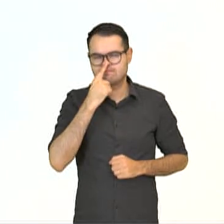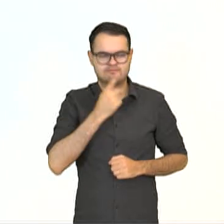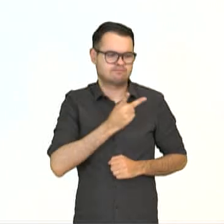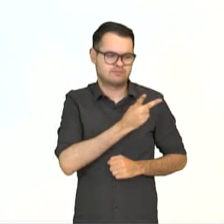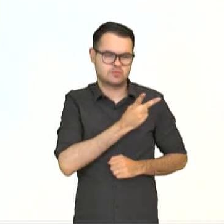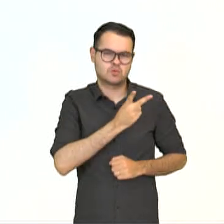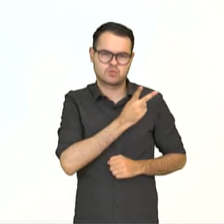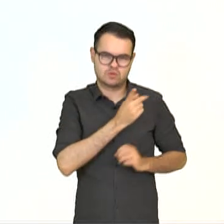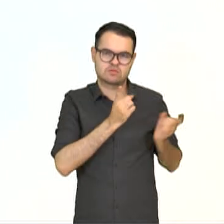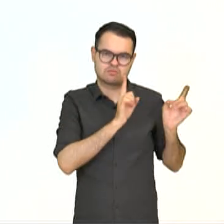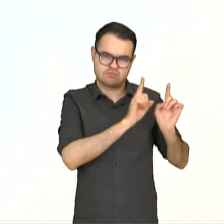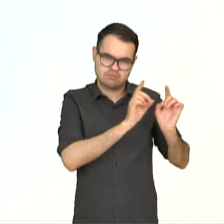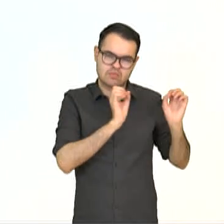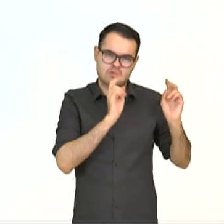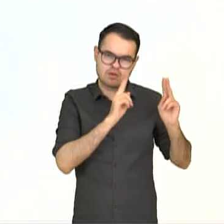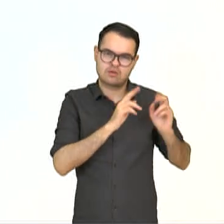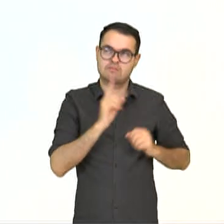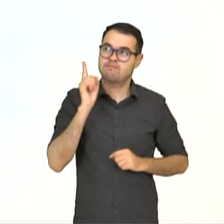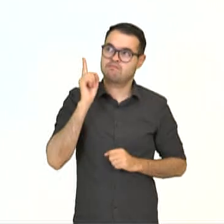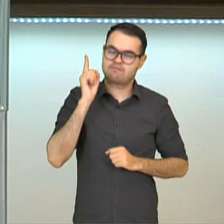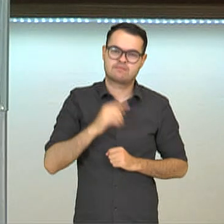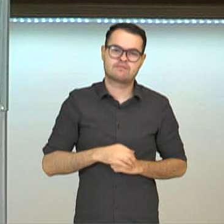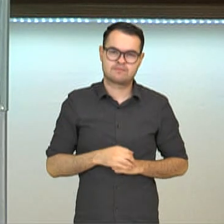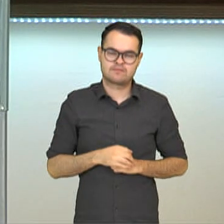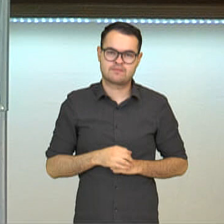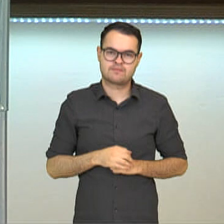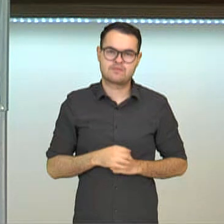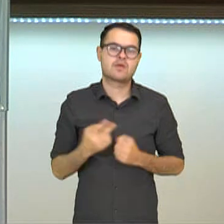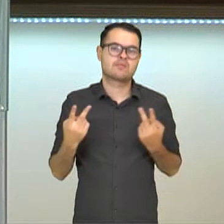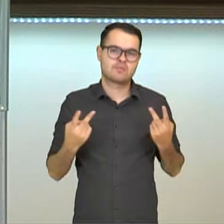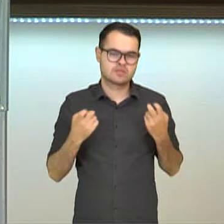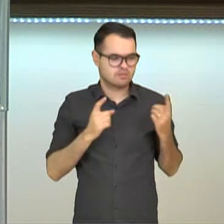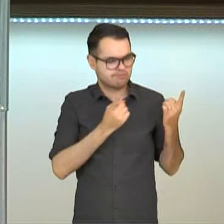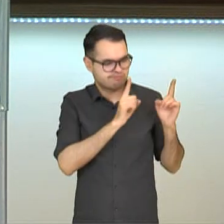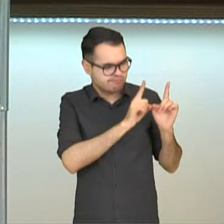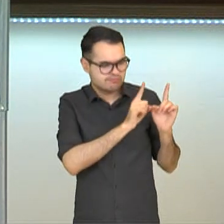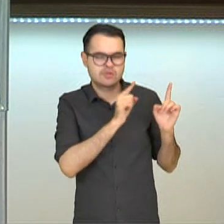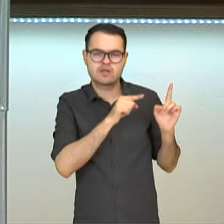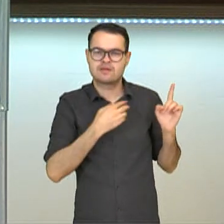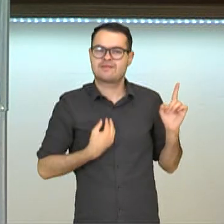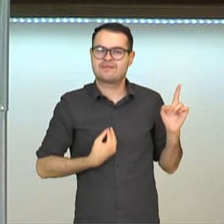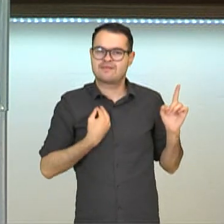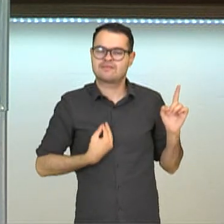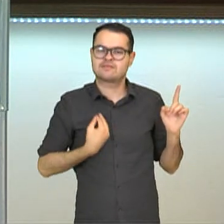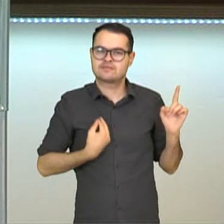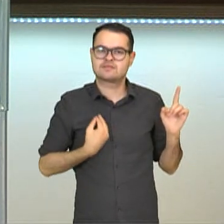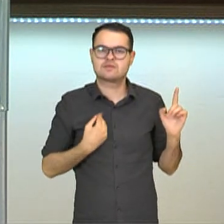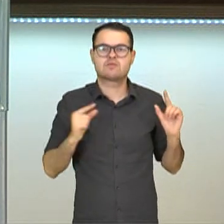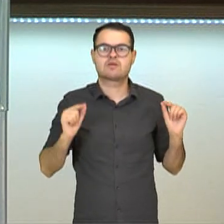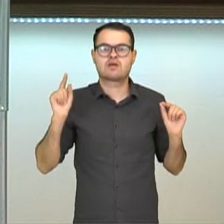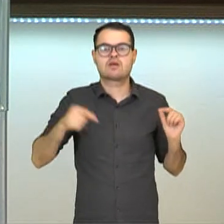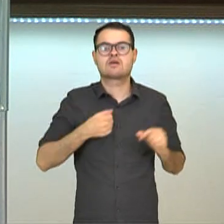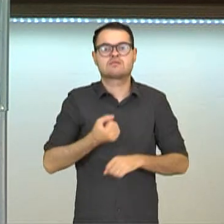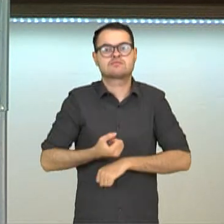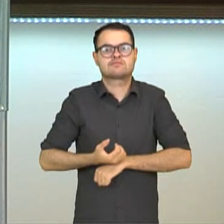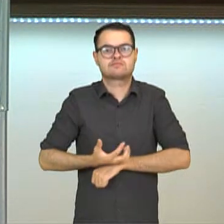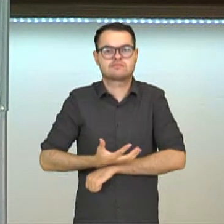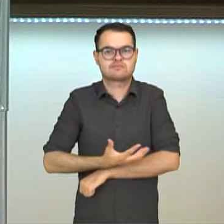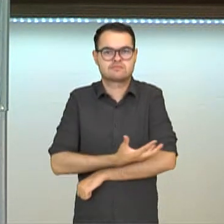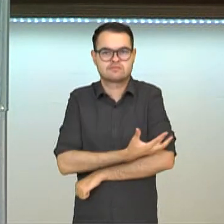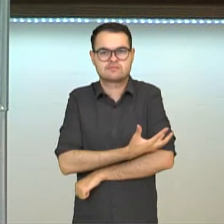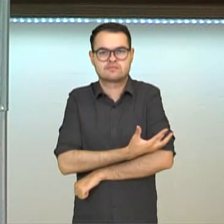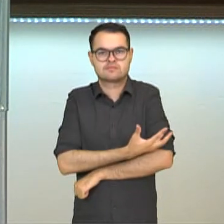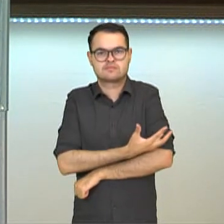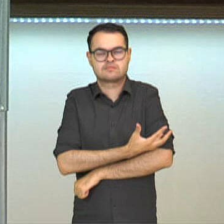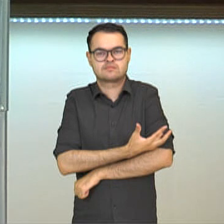e outro ali. A gente consegue observar que existe ali uma emoção que pode